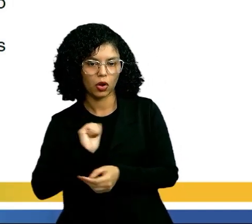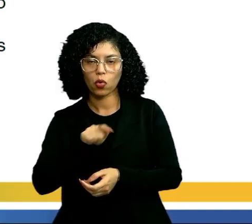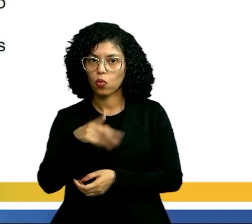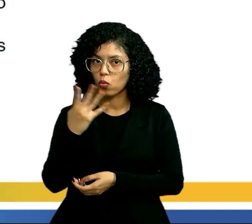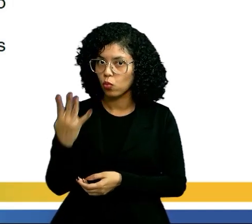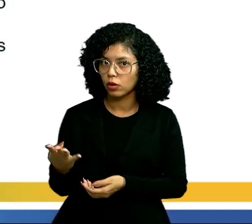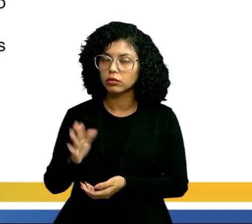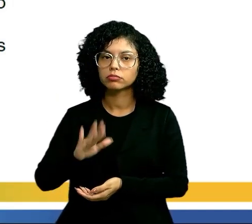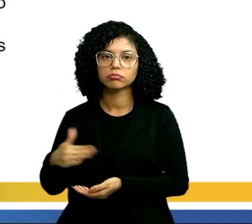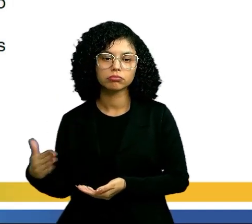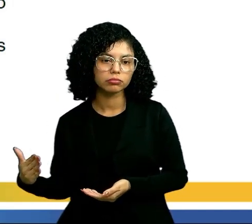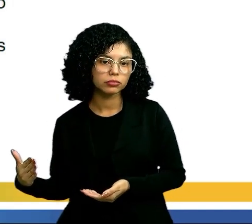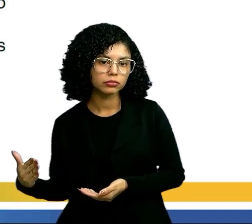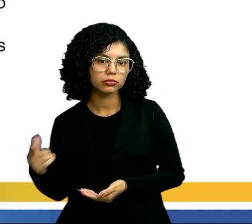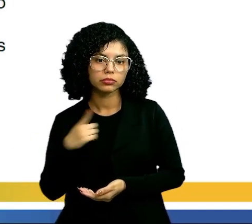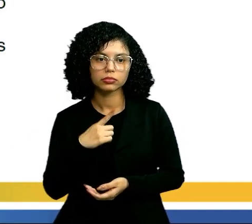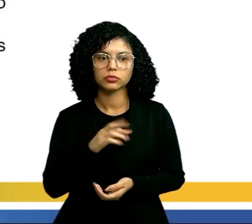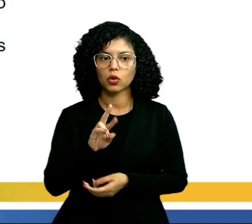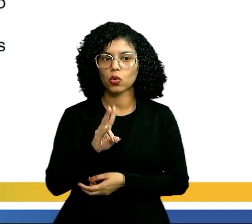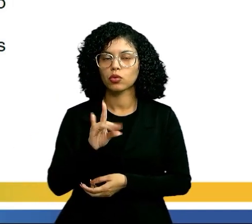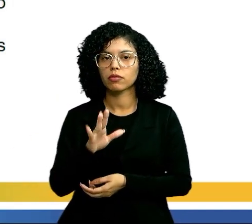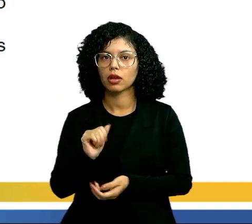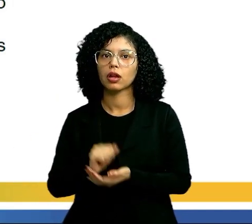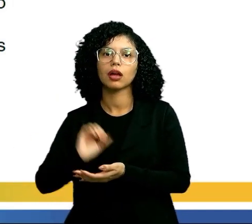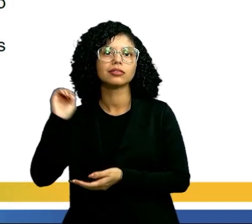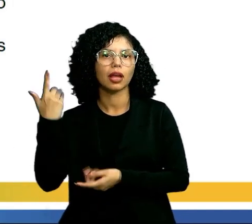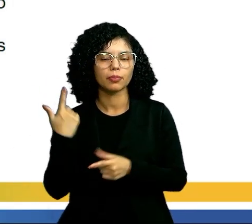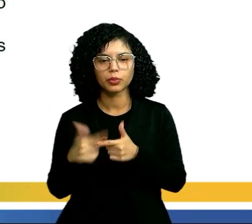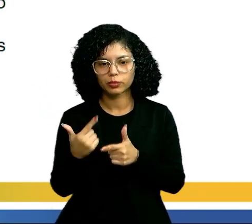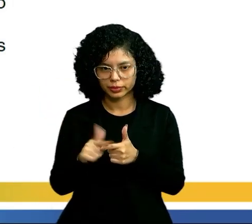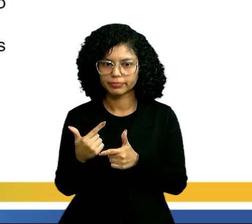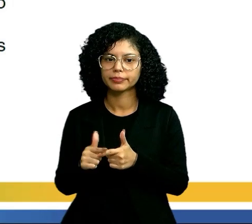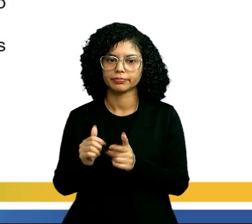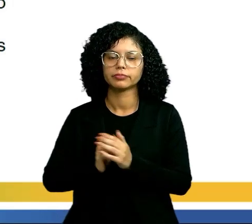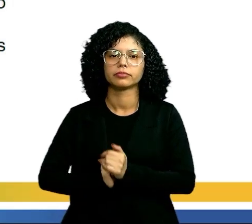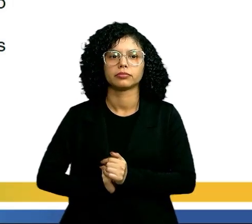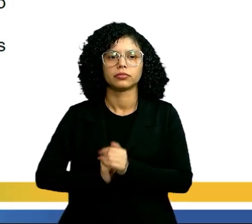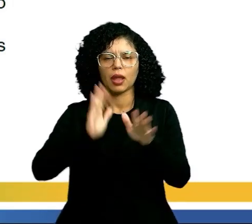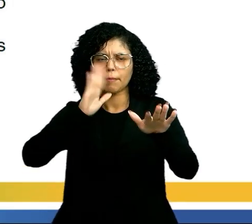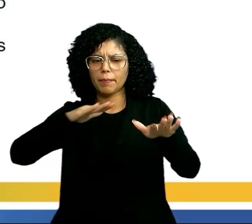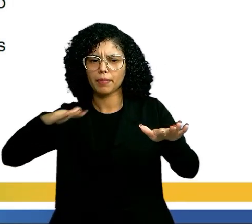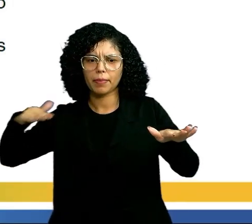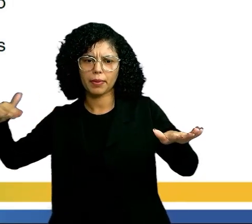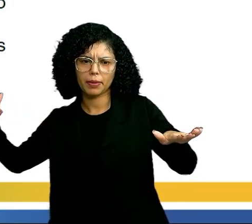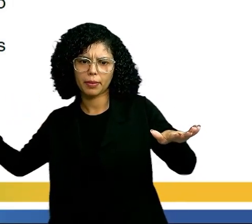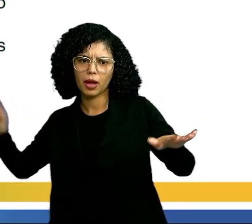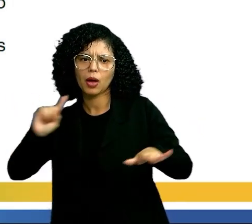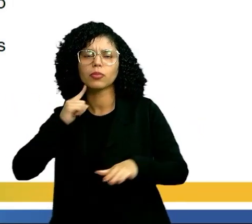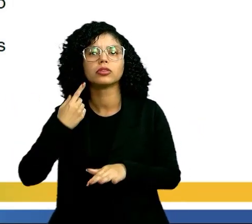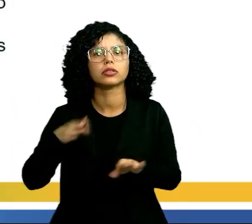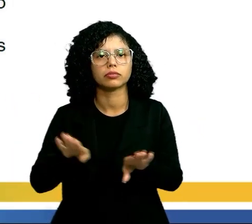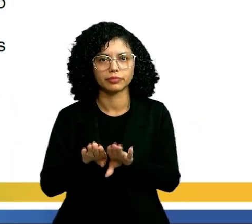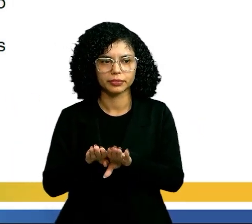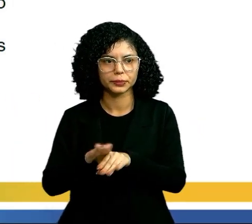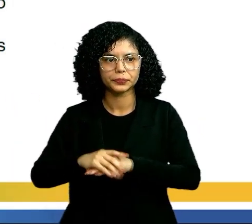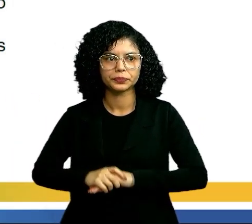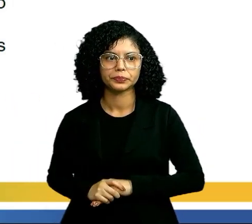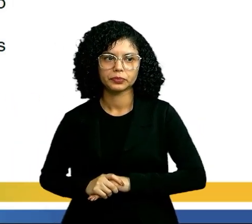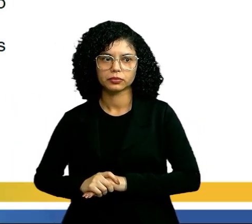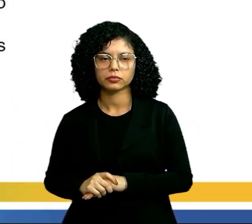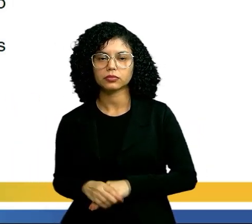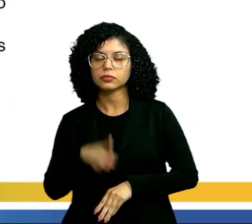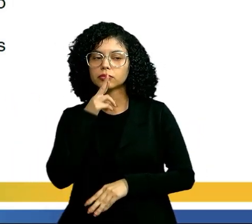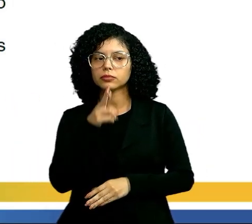quanto o transporte rodoviário ele causa determinados problemas de engarrafamento, né, e poluição. Então, a